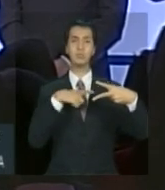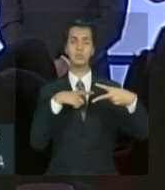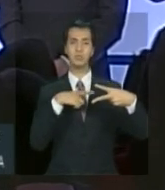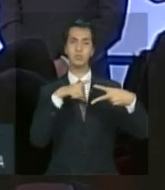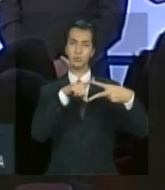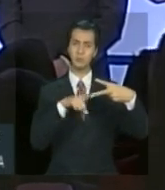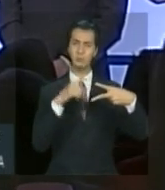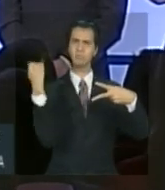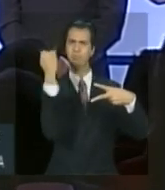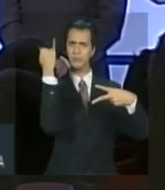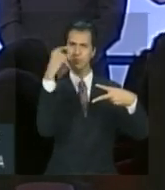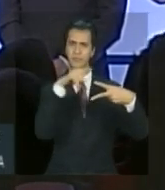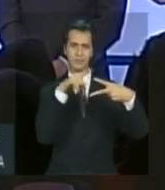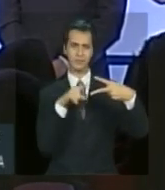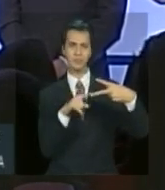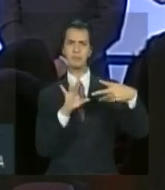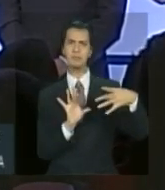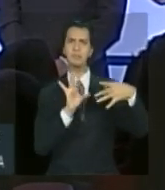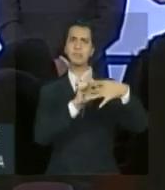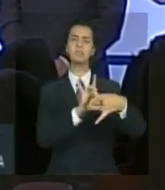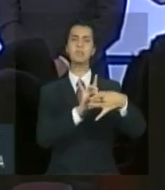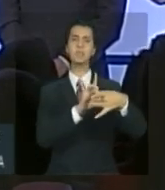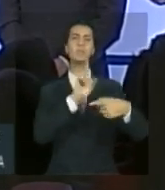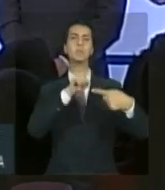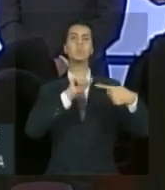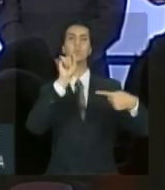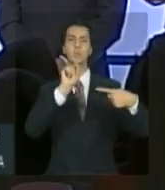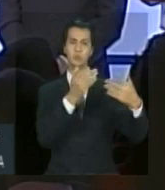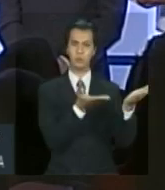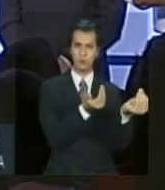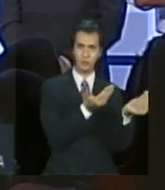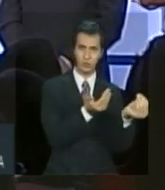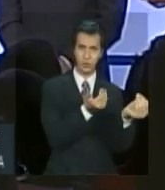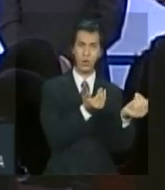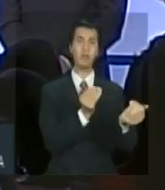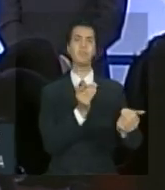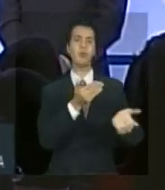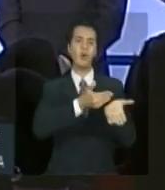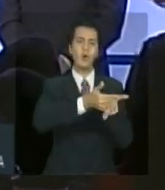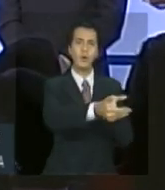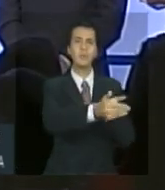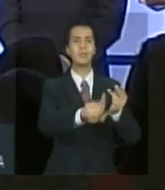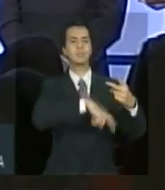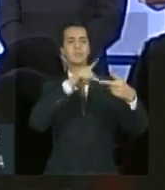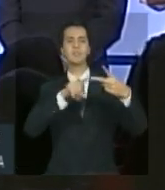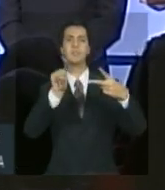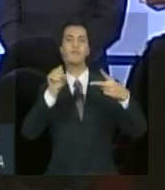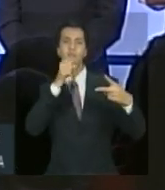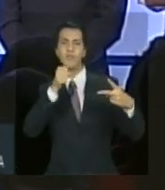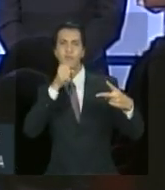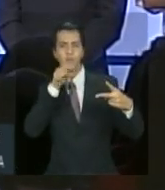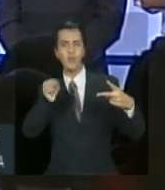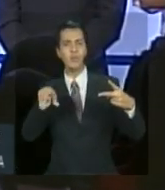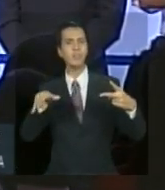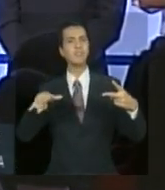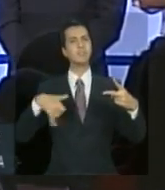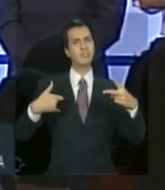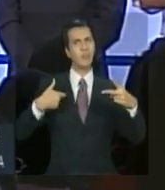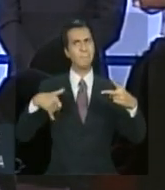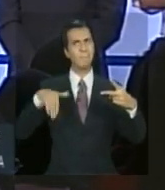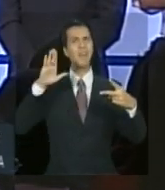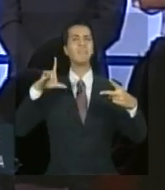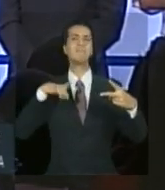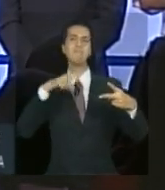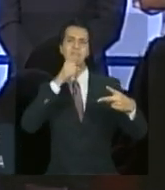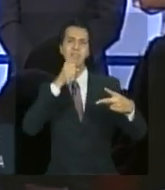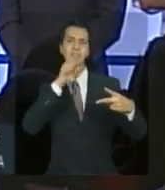essa dupla importância, um na juventude, no início da vida, e o outro na terceira idade, quando a pessoa já quer